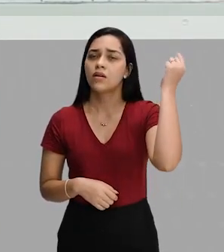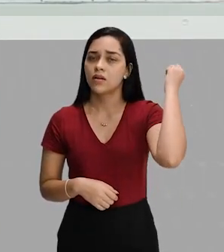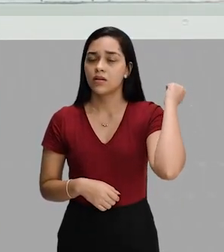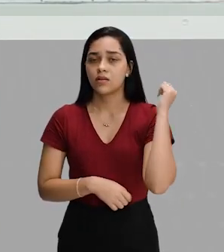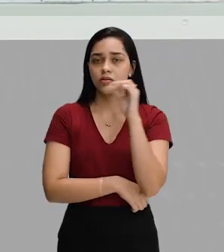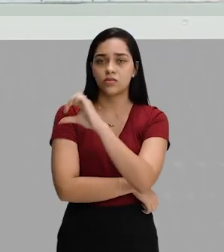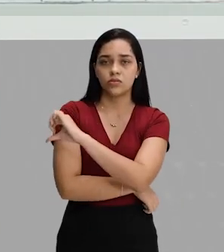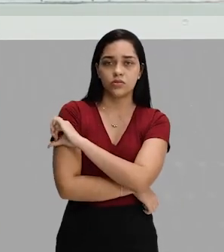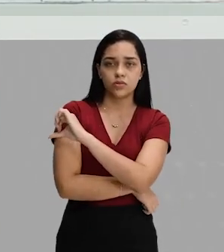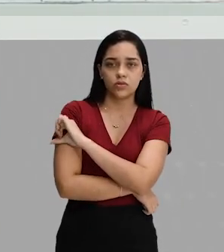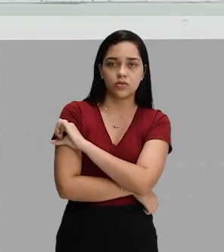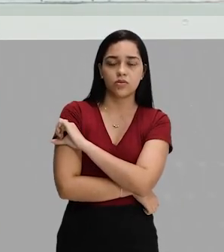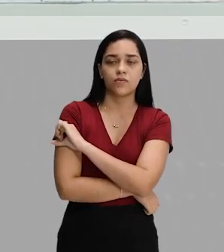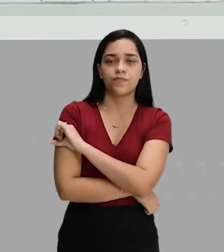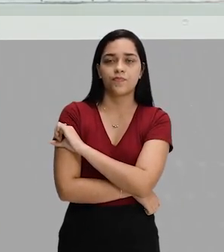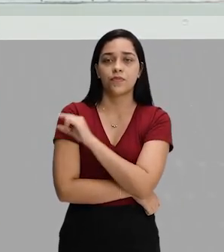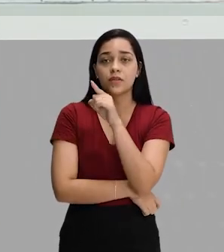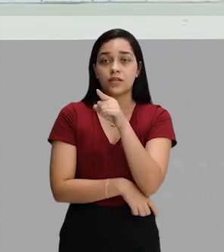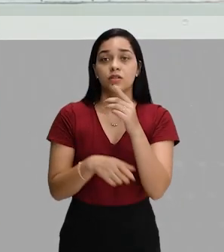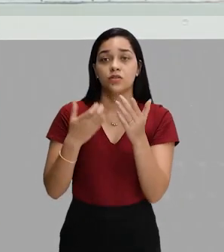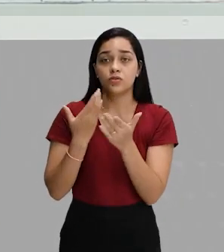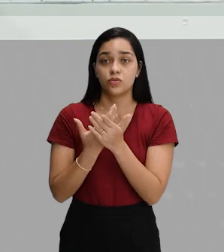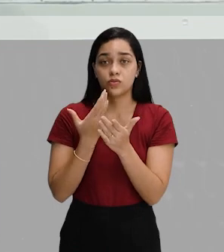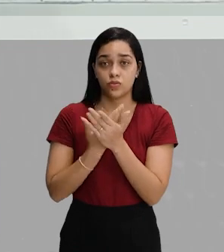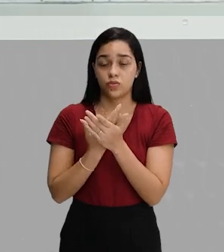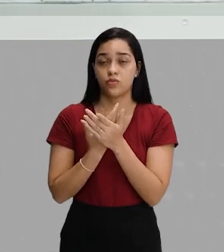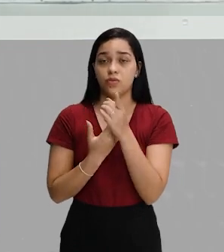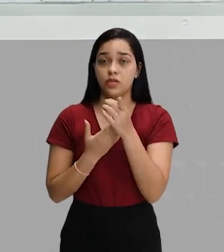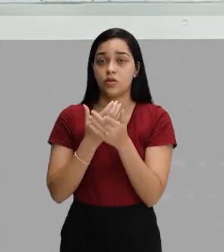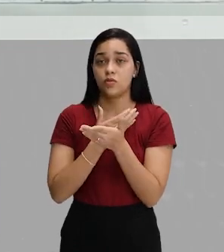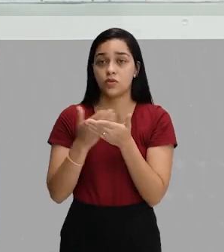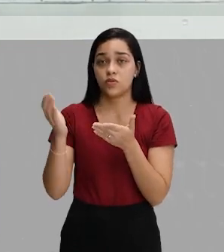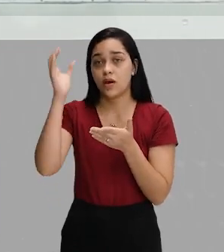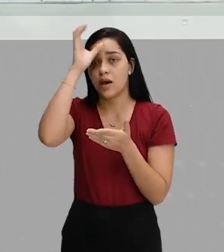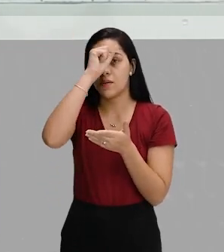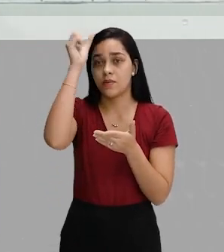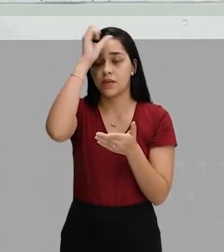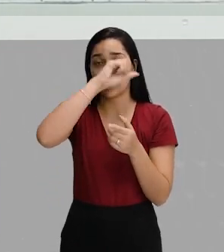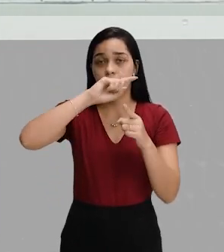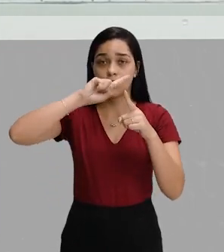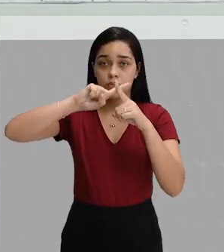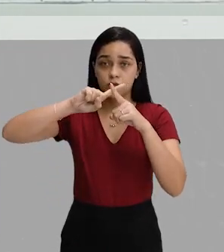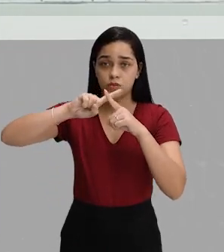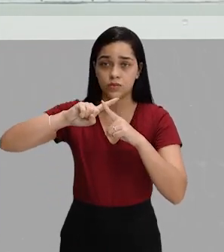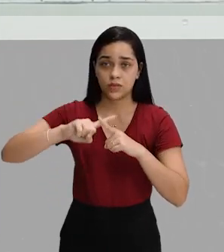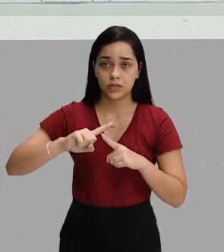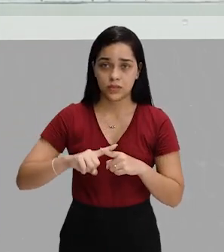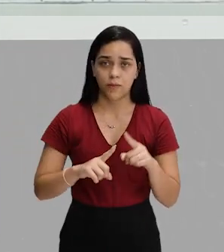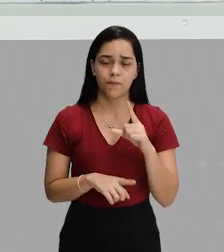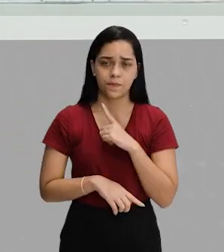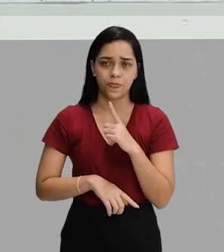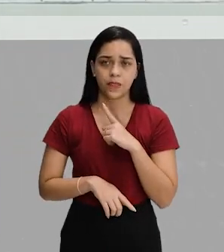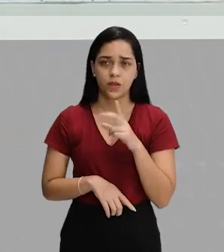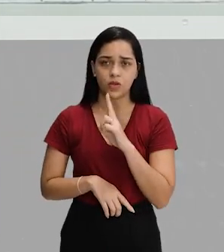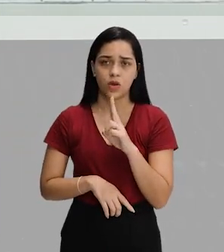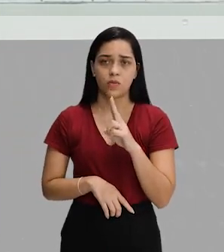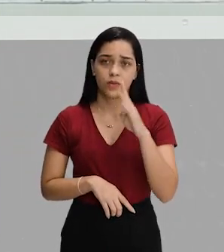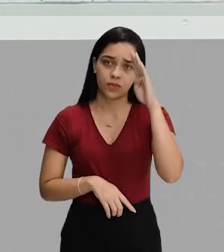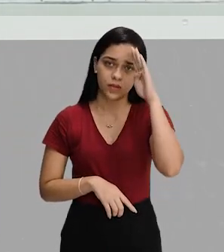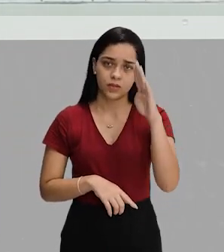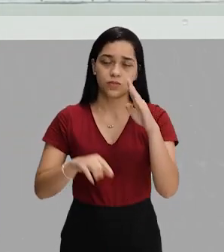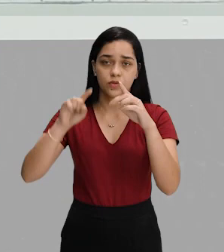ensino fundamental que você estudou quando você começou a aprender multiplicação. Existe um negócio chamado